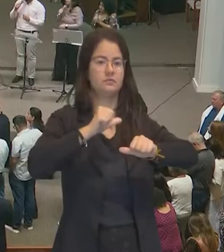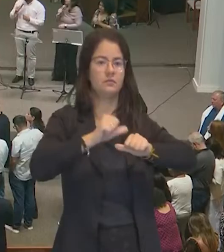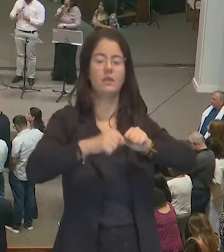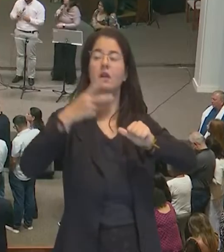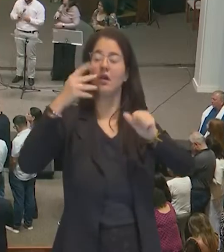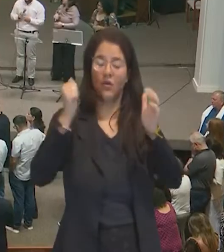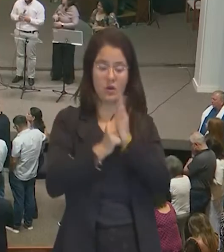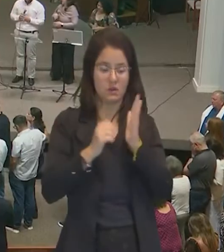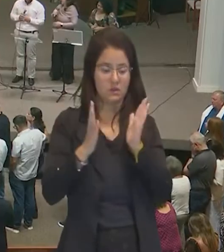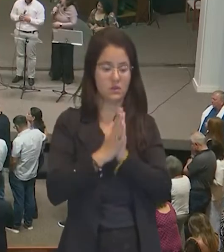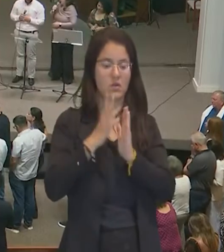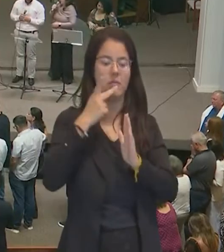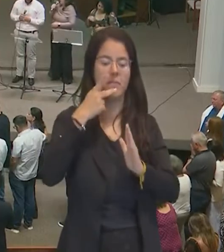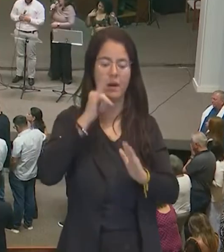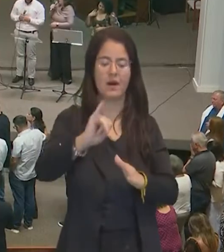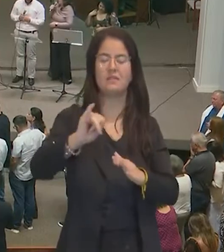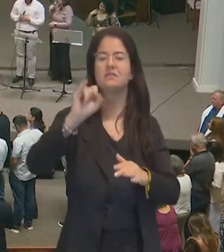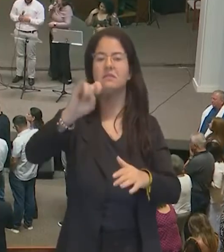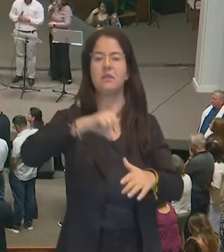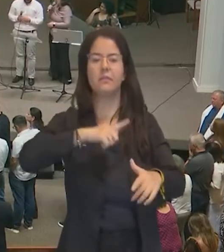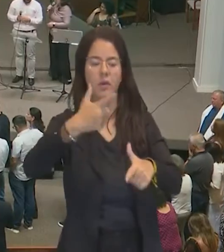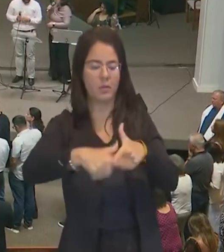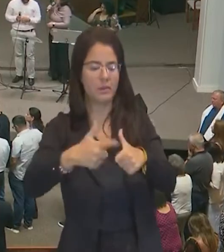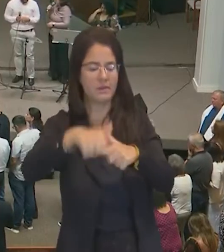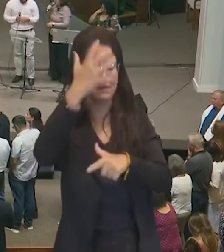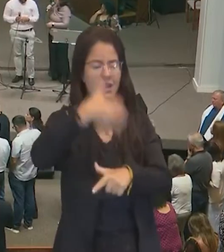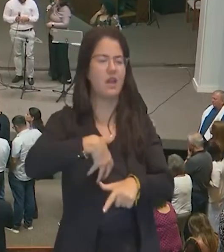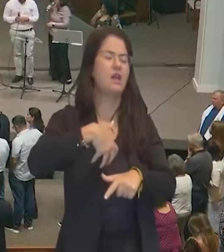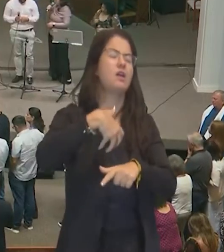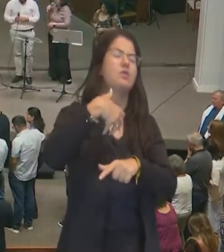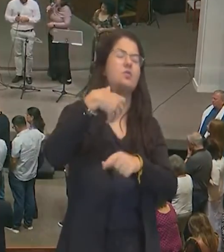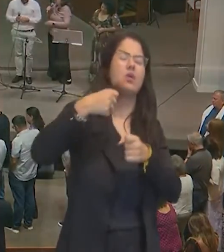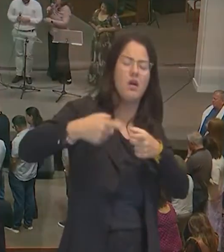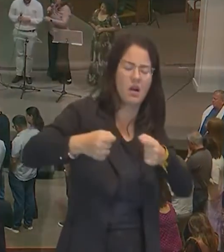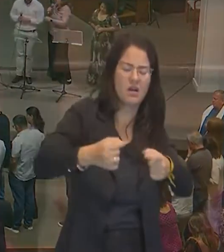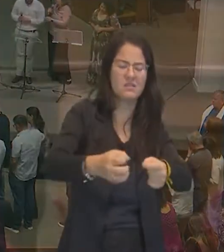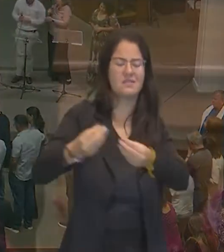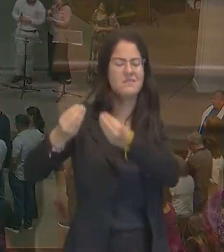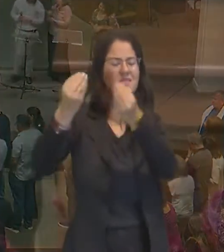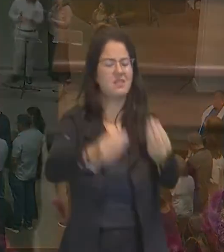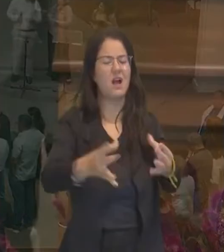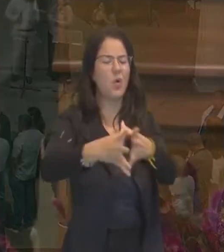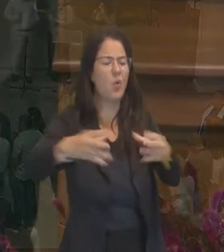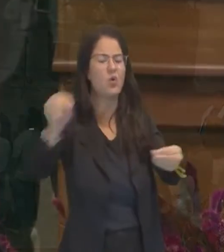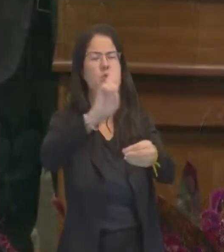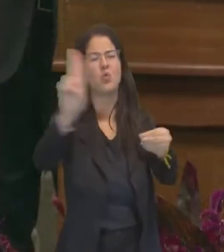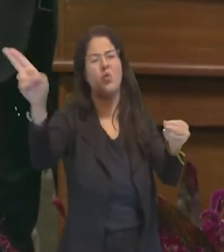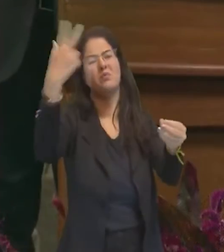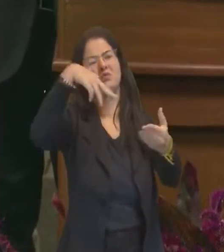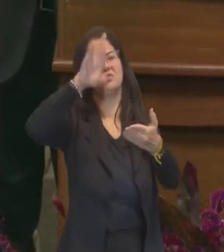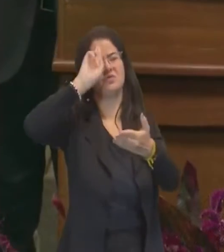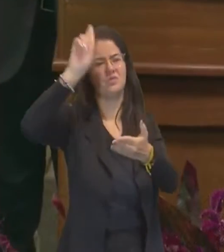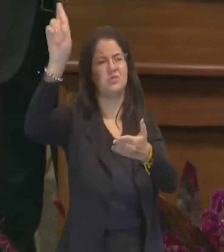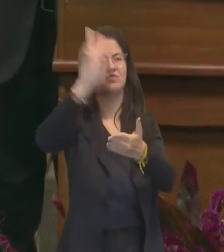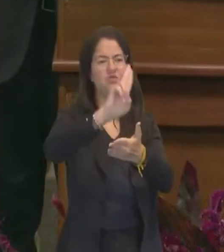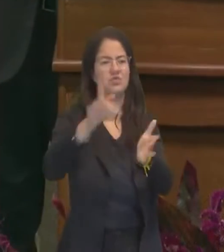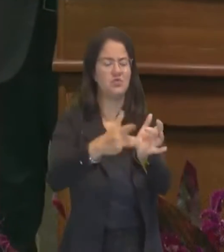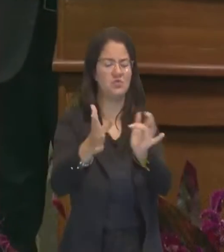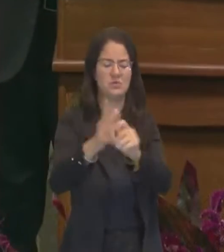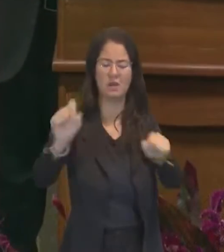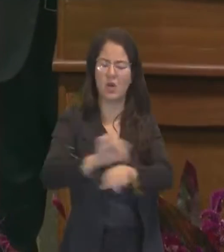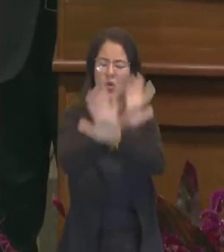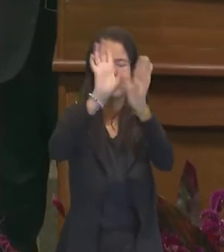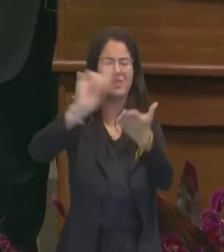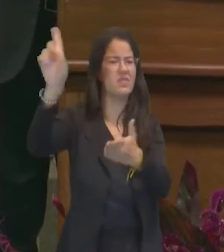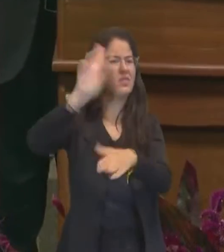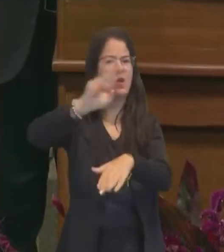Deus, um câncer, que o Senhor possa trazer cura em nome de Jesus, para a glória de Deus. Deus, isso não é obra de